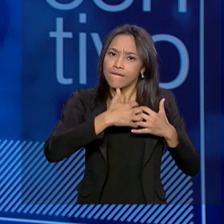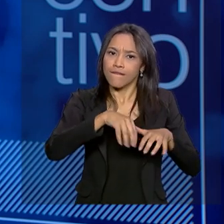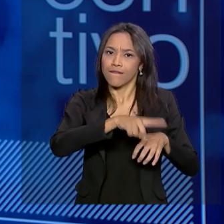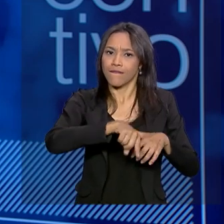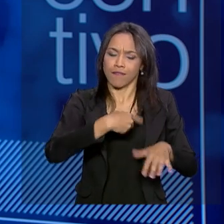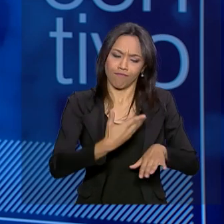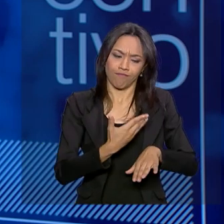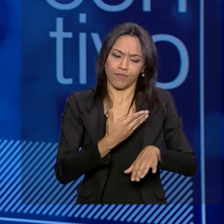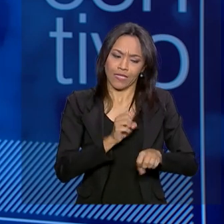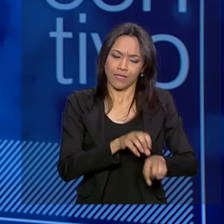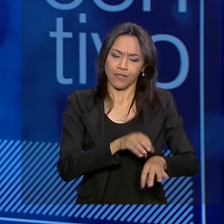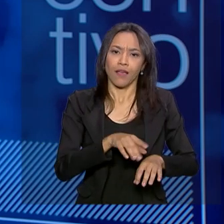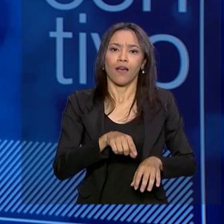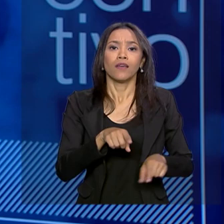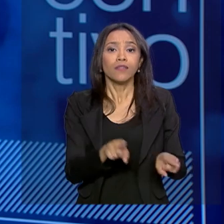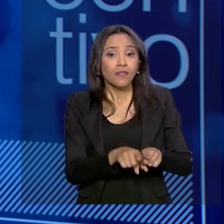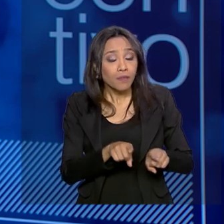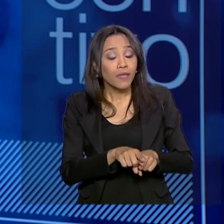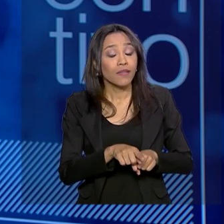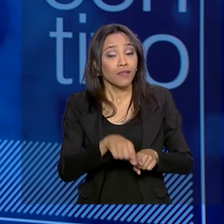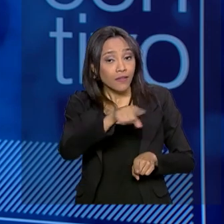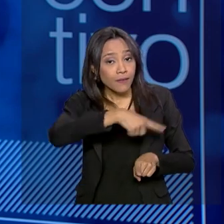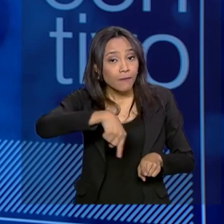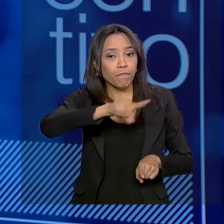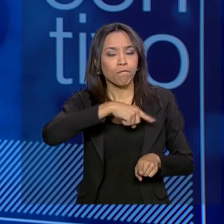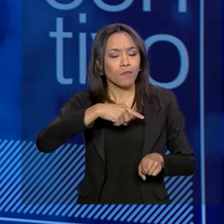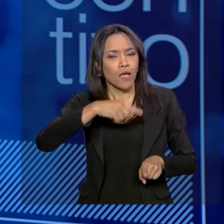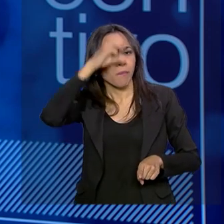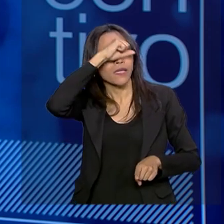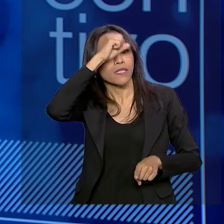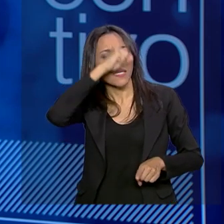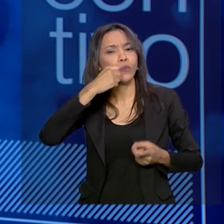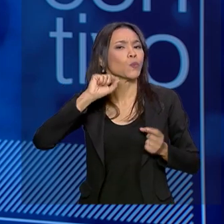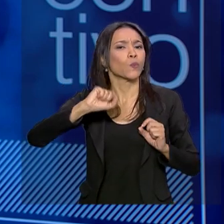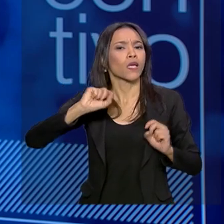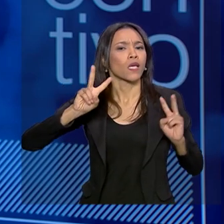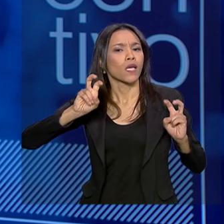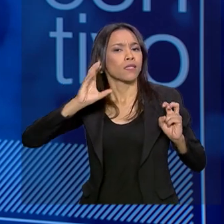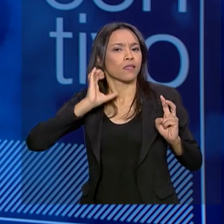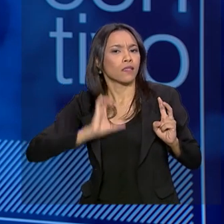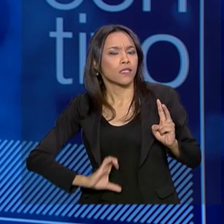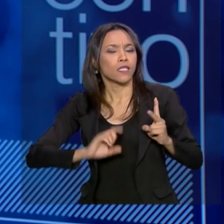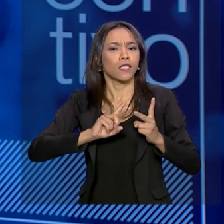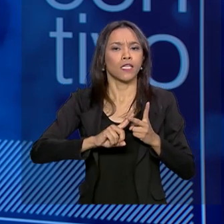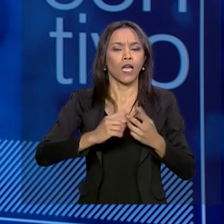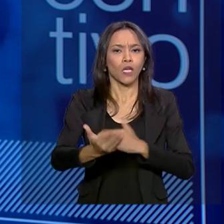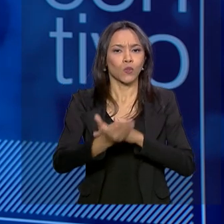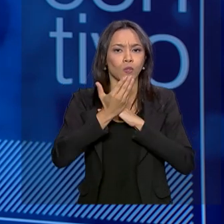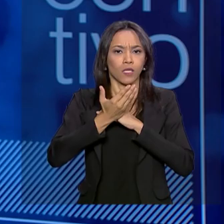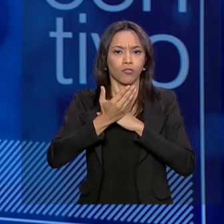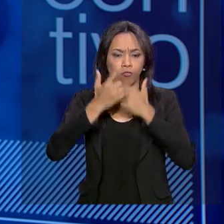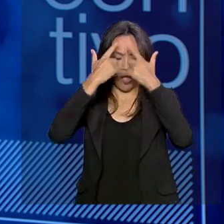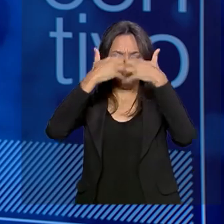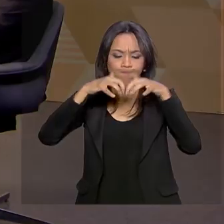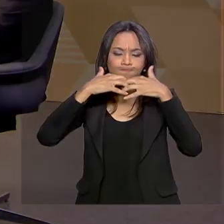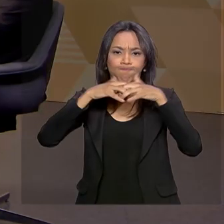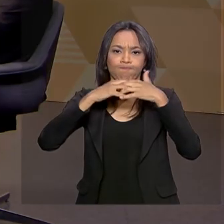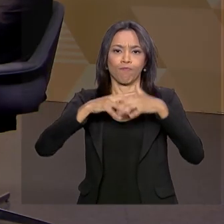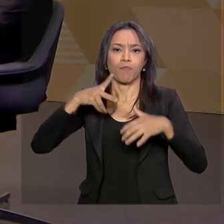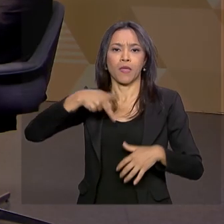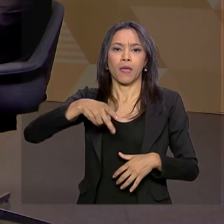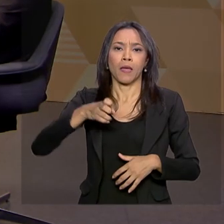do trabalho na consolidação da cidadania, da formação da personalidade dessas crianças, né?